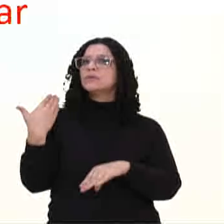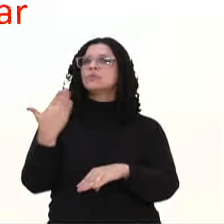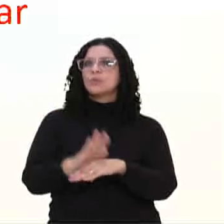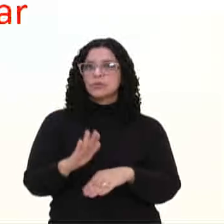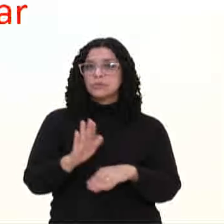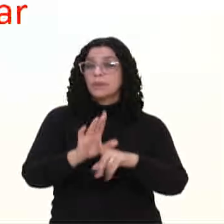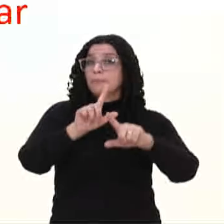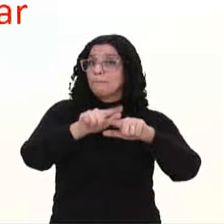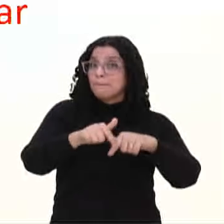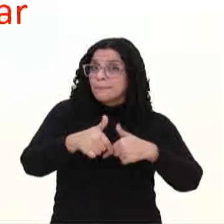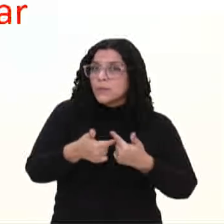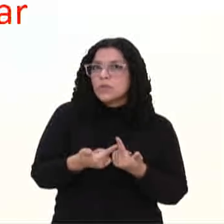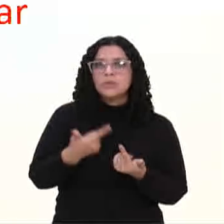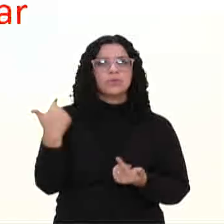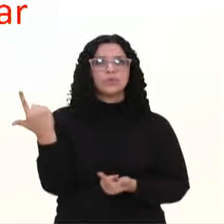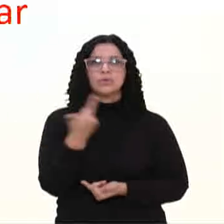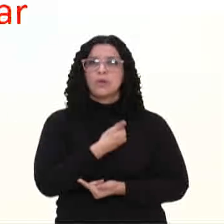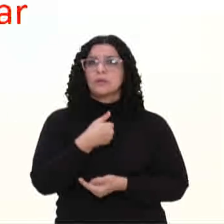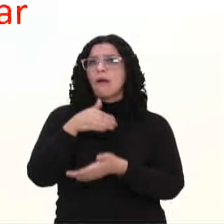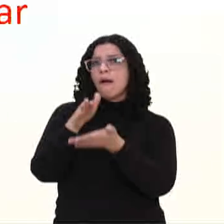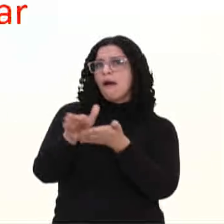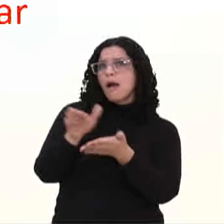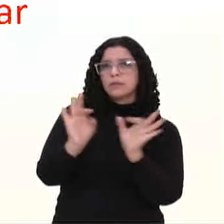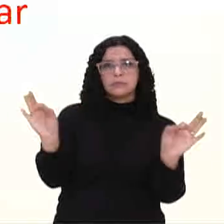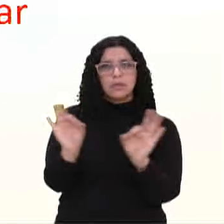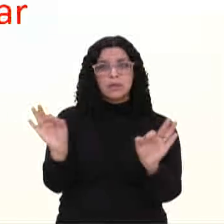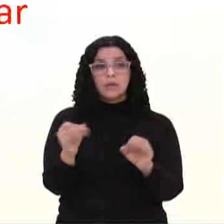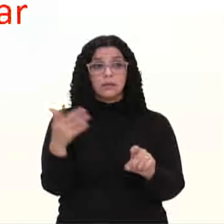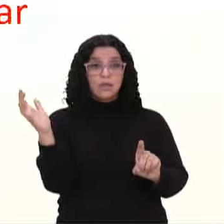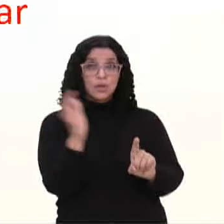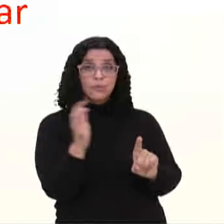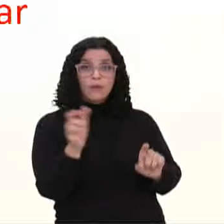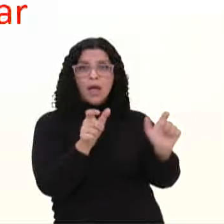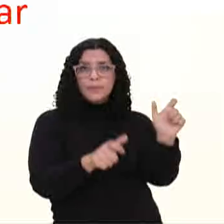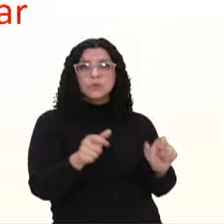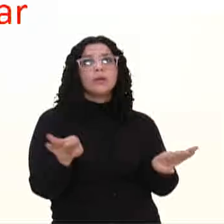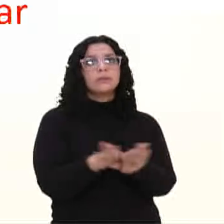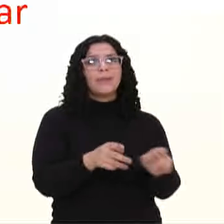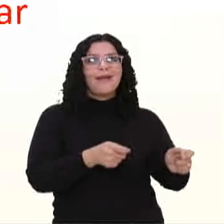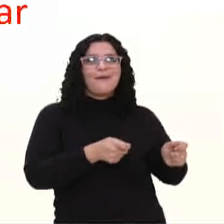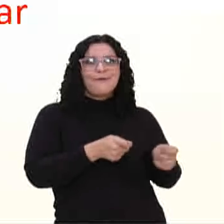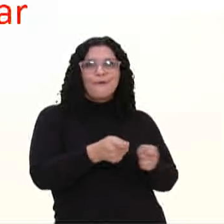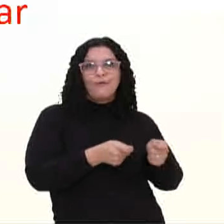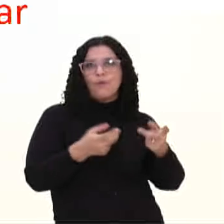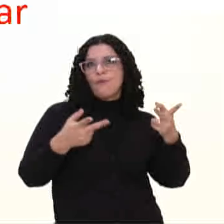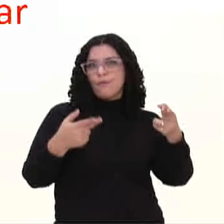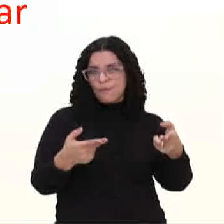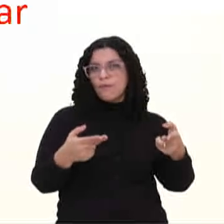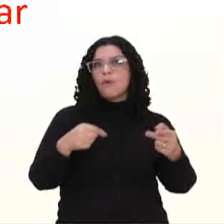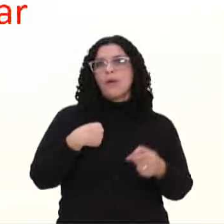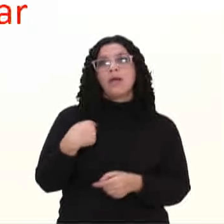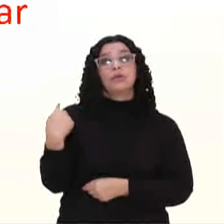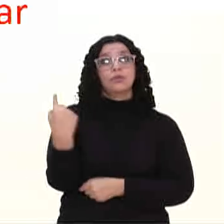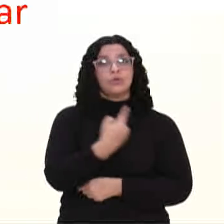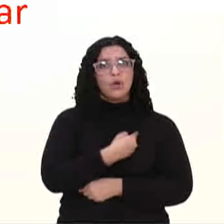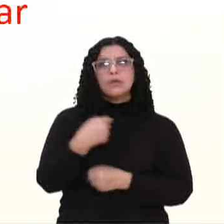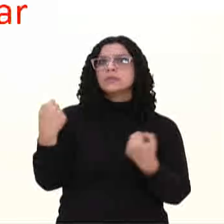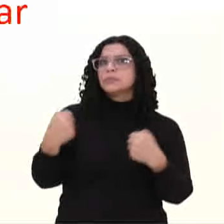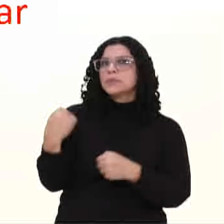Por isso, não desperdiçar e incentivar as outras pessoas a fazer o mesmo é algo